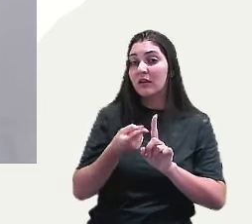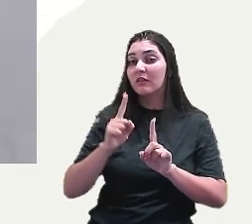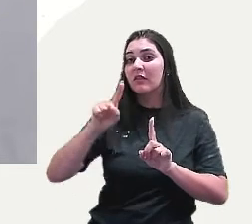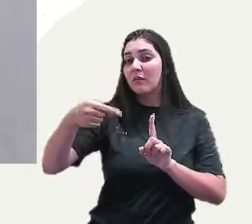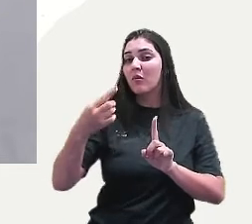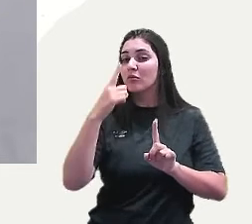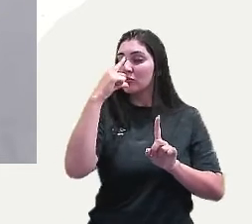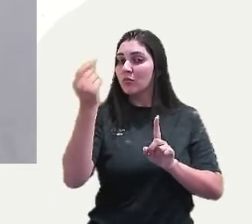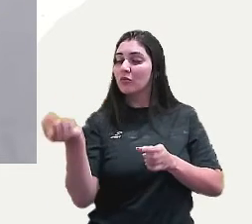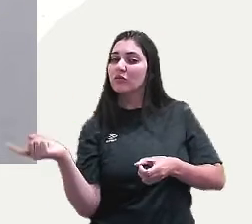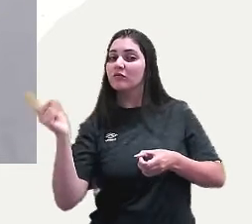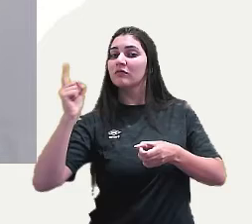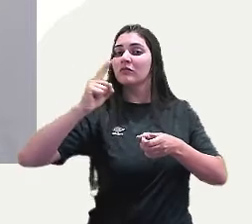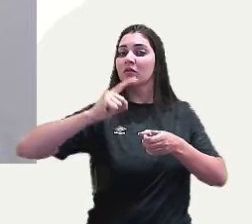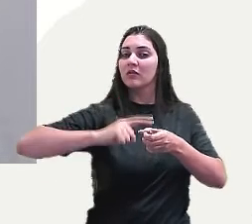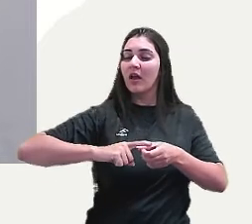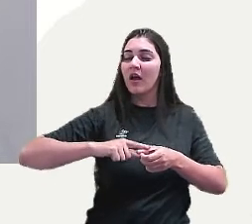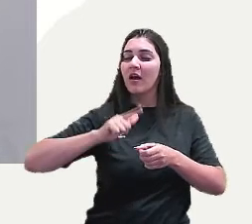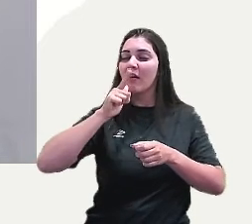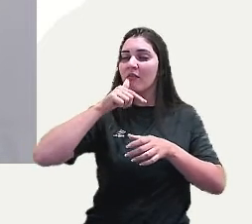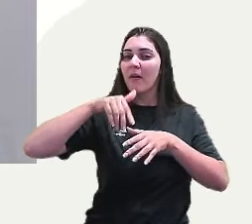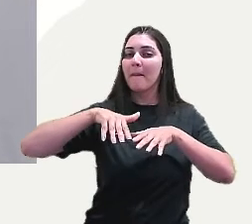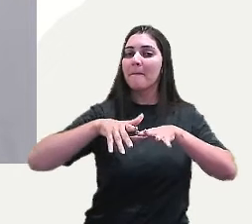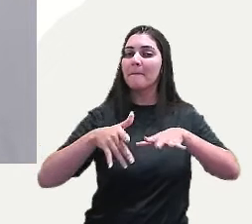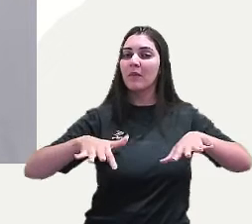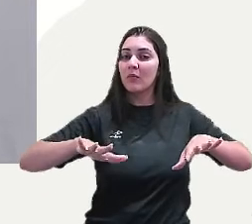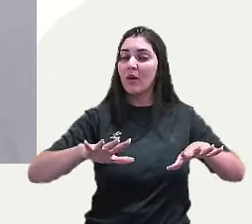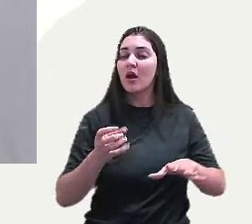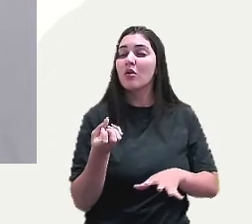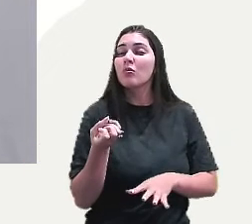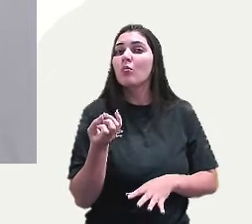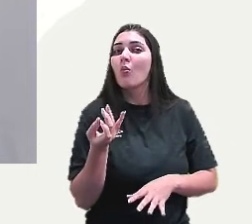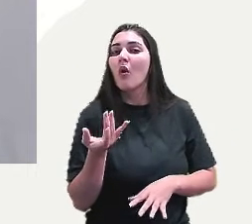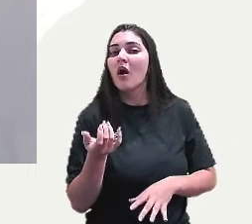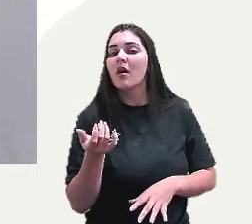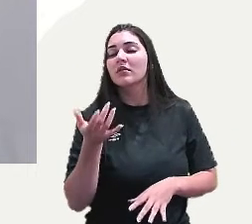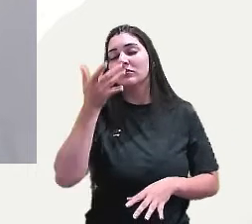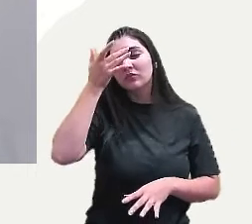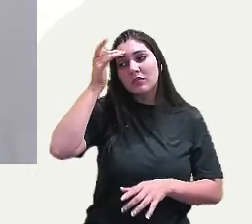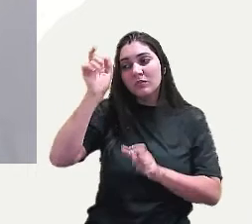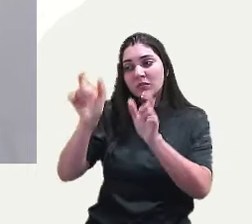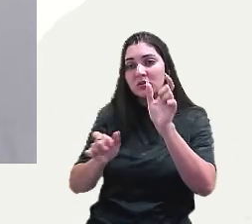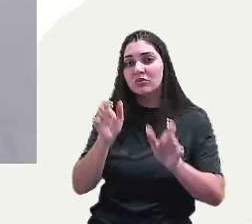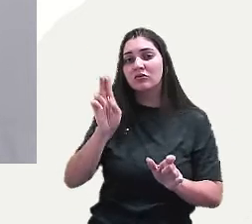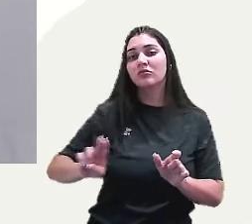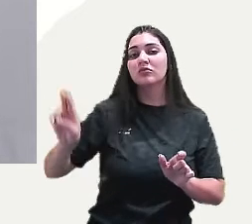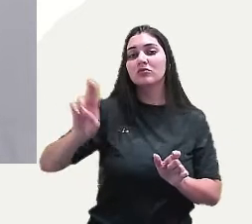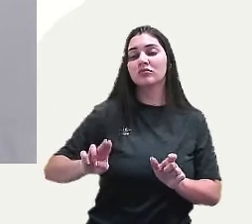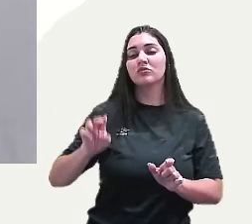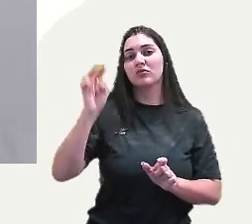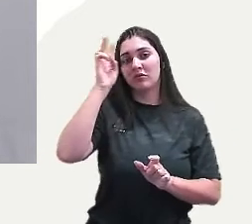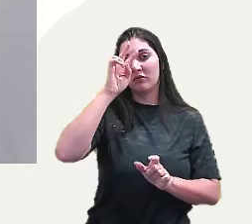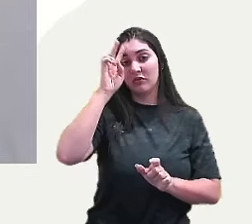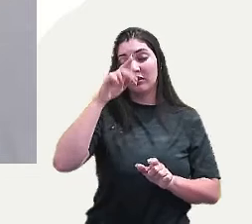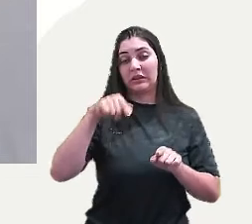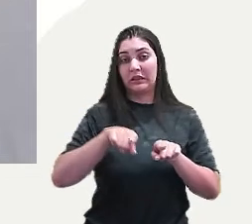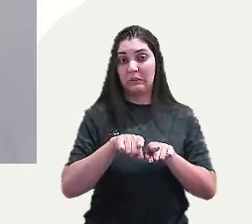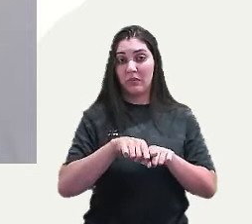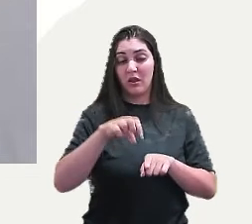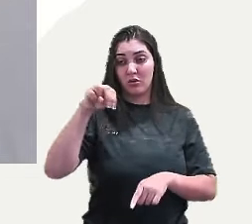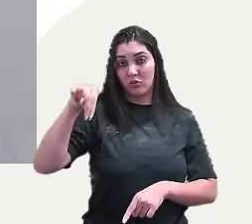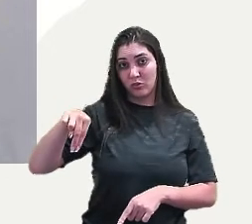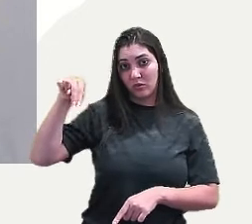mar, voltava a ser boto. Então, quantas pessoas não usaram essa lenda? No Nordeste, a mula sem cabeça.